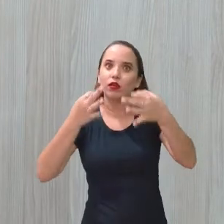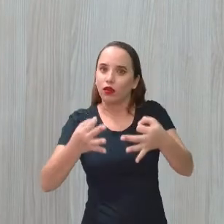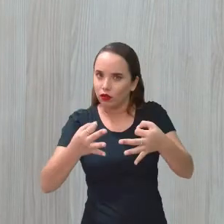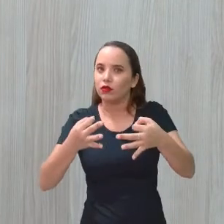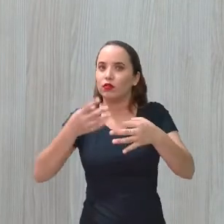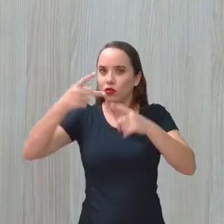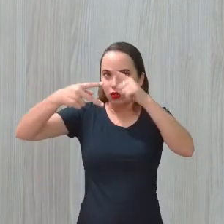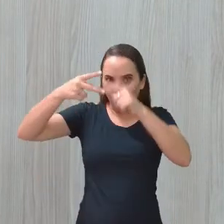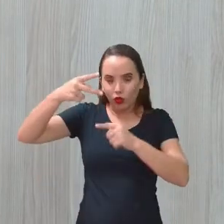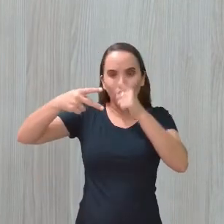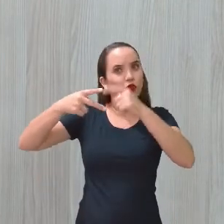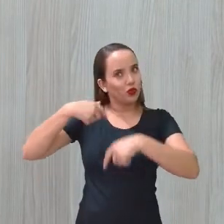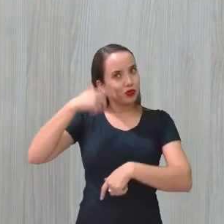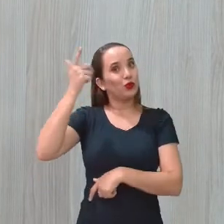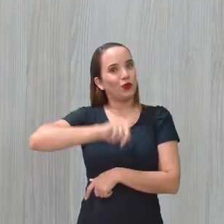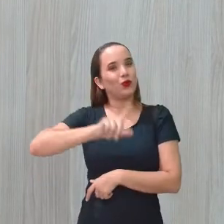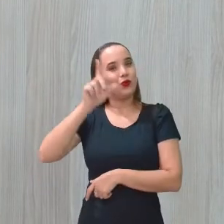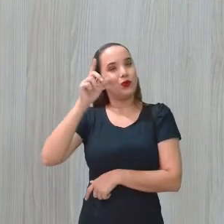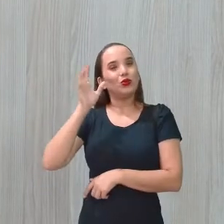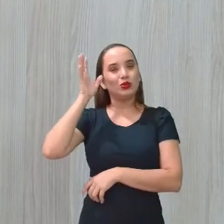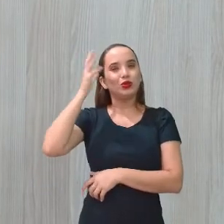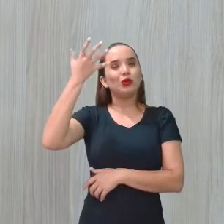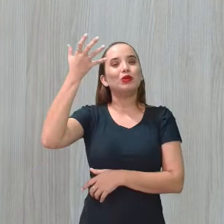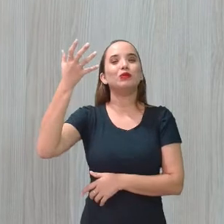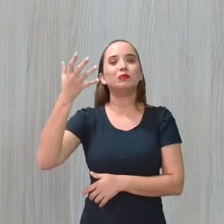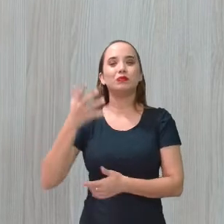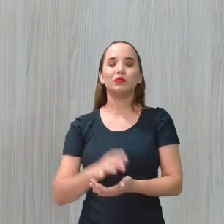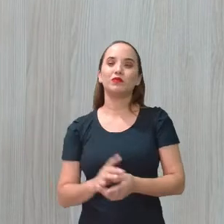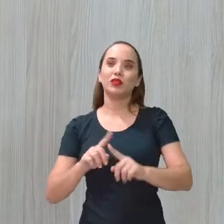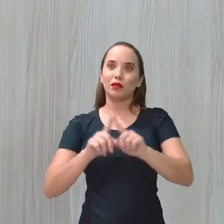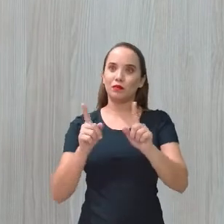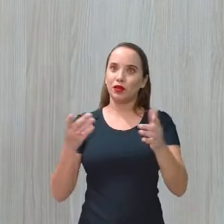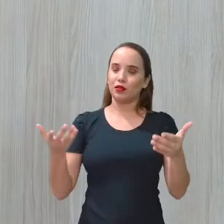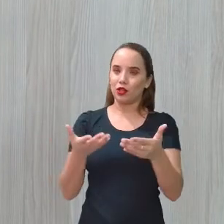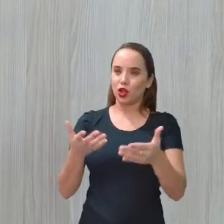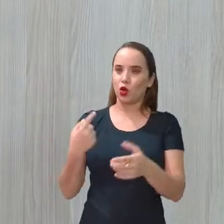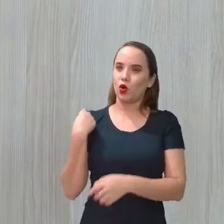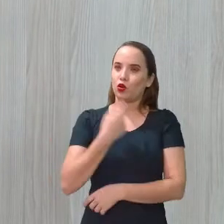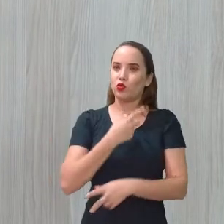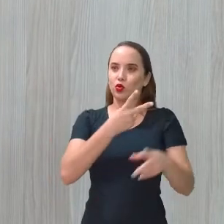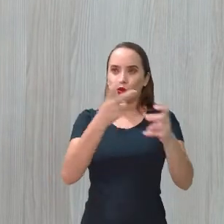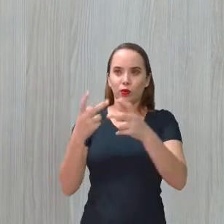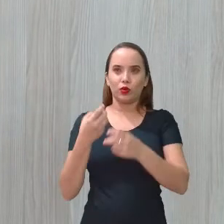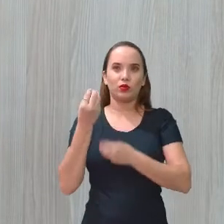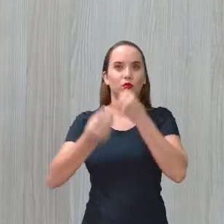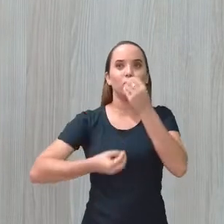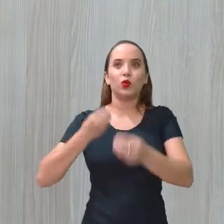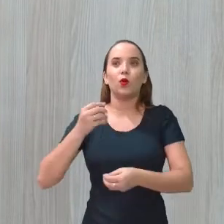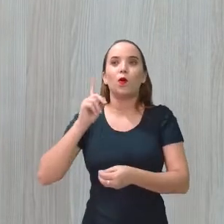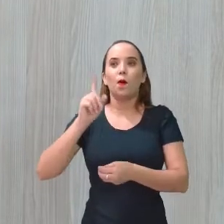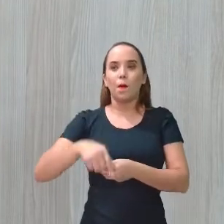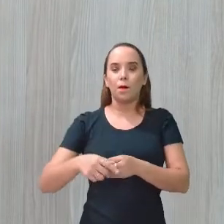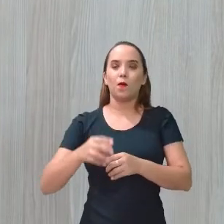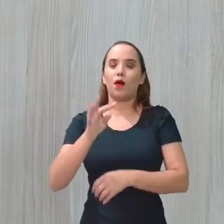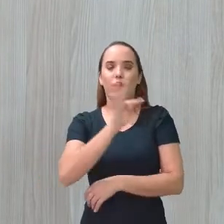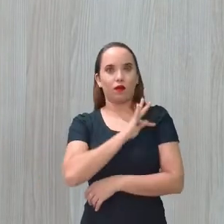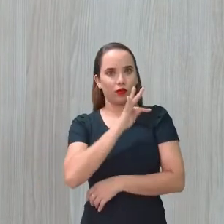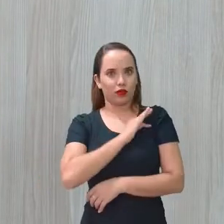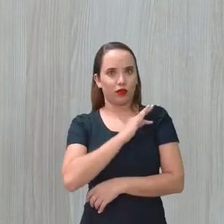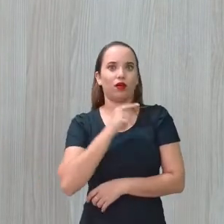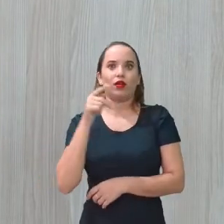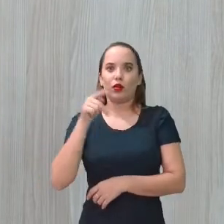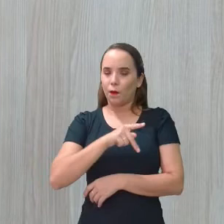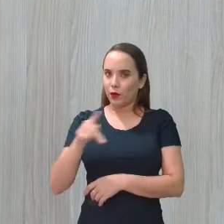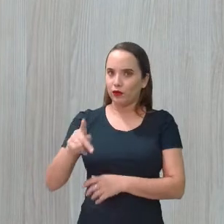equações e terminei acertando, né? Mas agora a gente percebeu como que é a técnica, né? O professor explicou aqui pra gente.